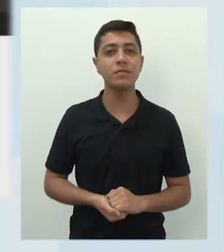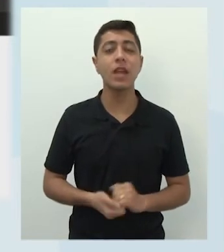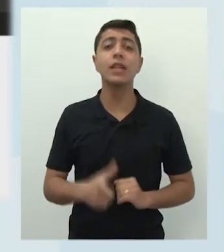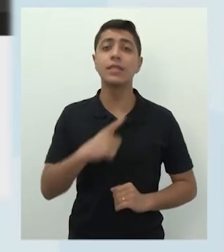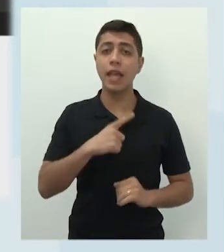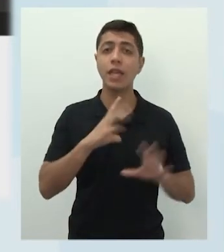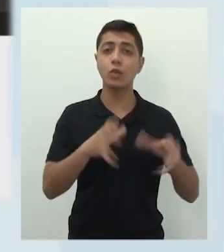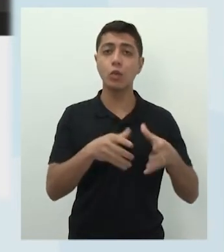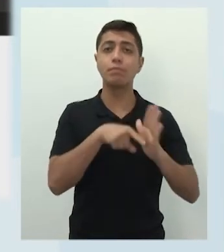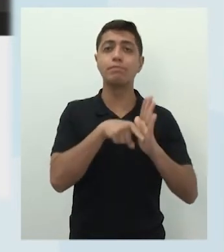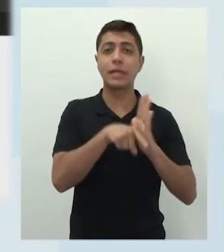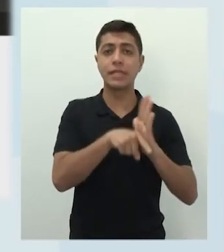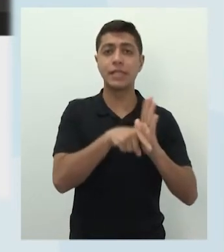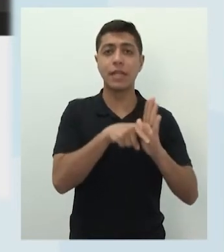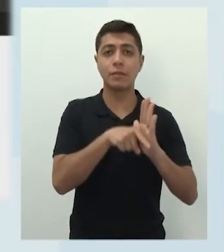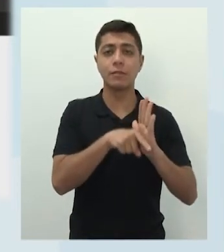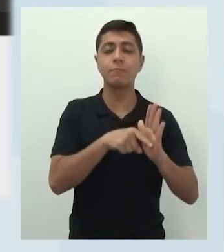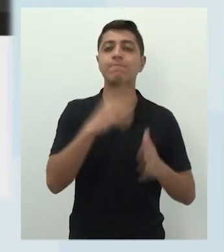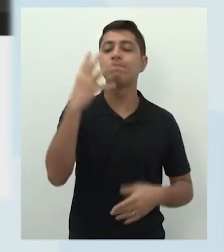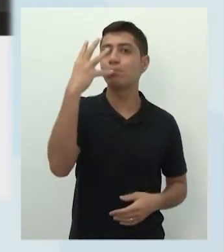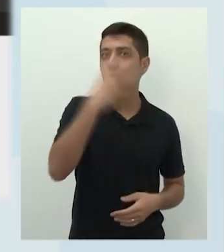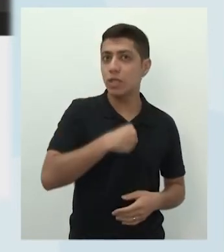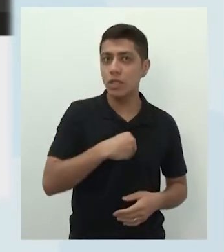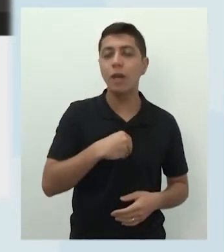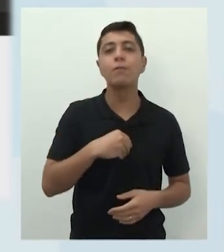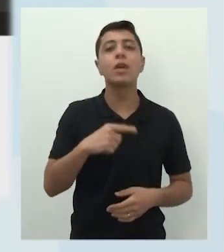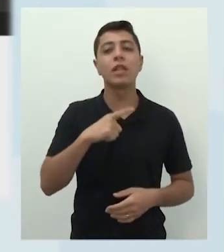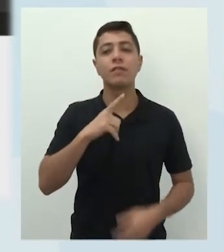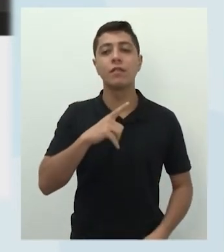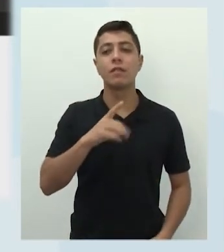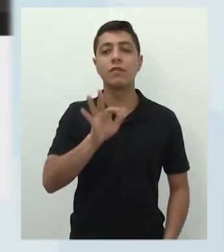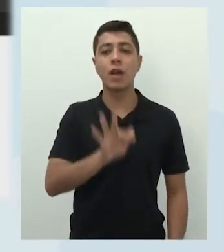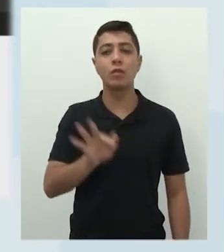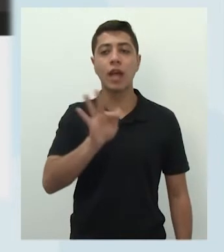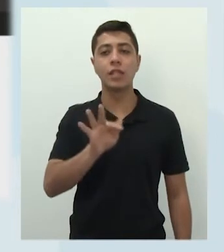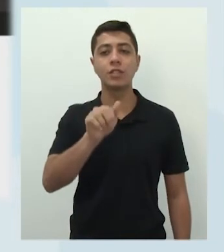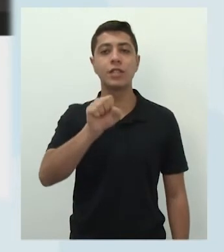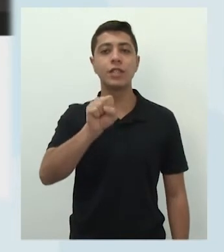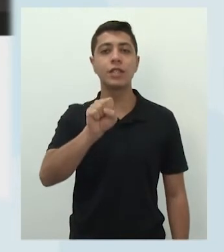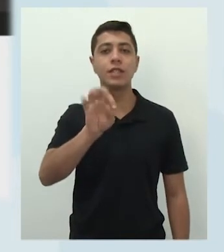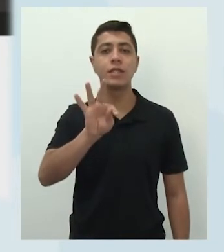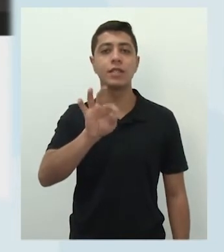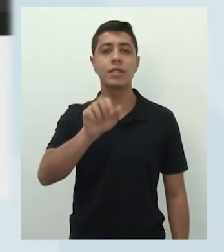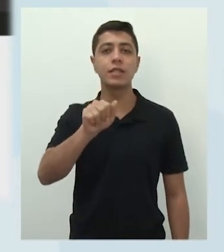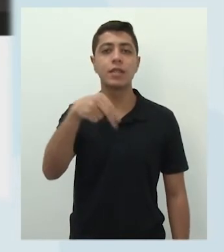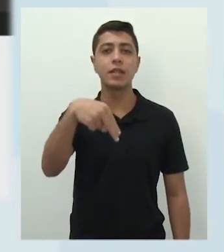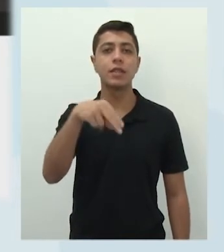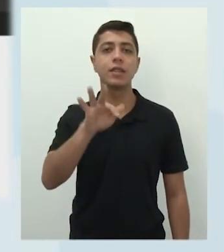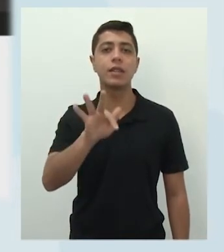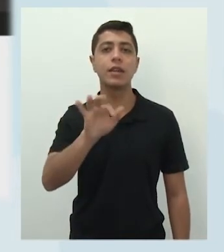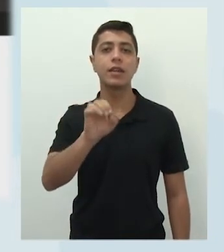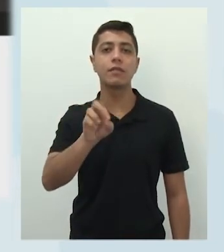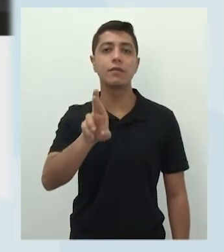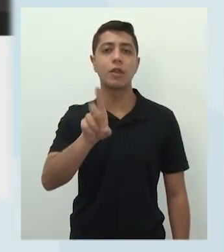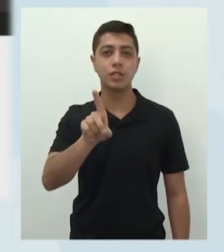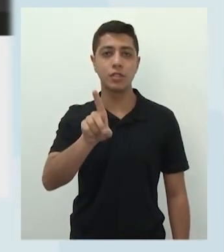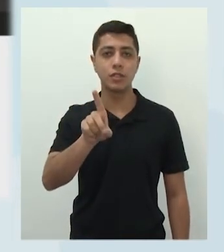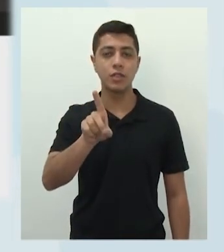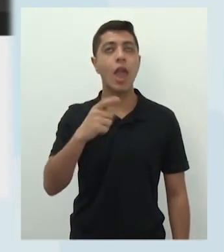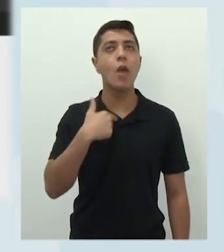numa rede social? É mais um desafio. Muitos nem sabem mexer nisso, os pais não ensinam, os professores não ensinam, ninguém